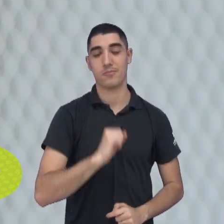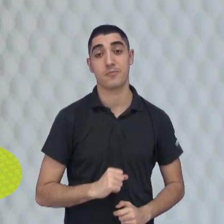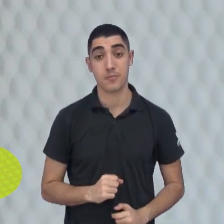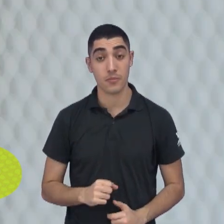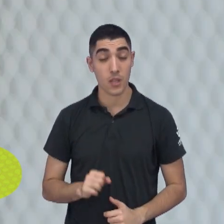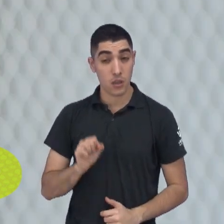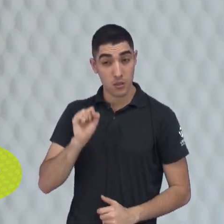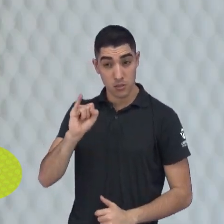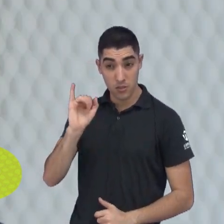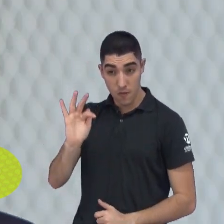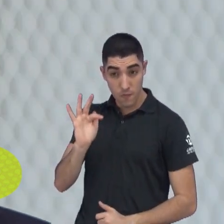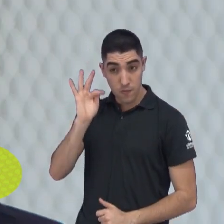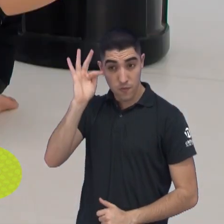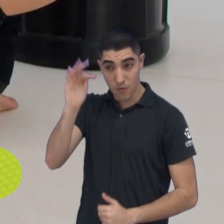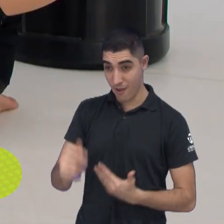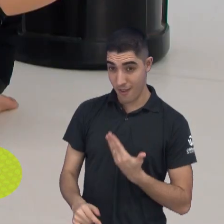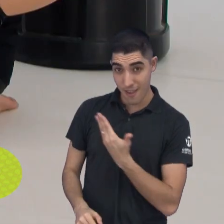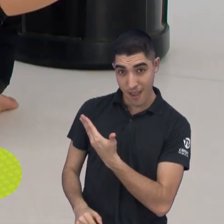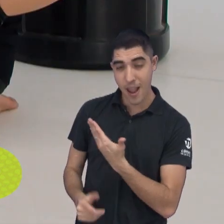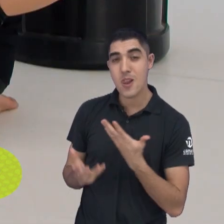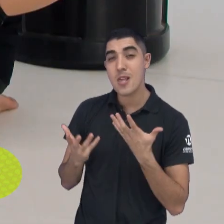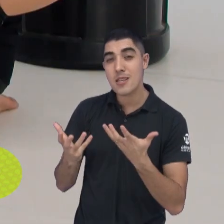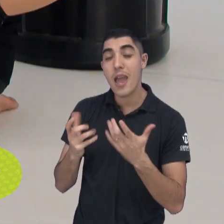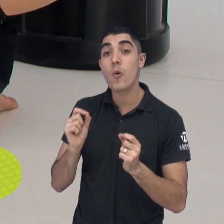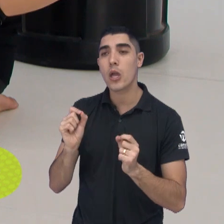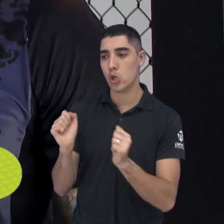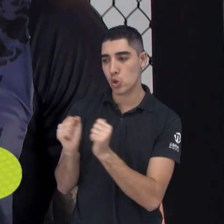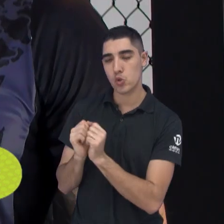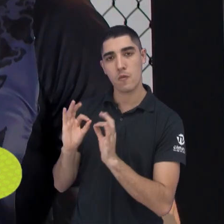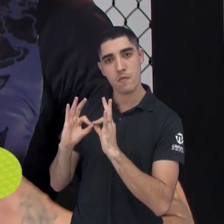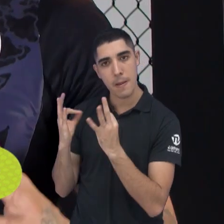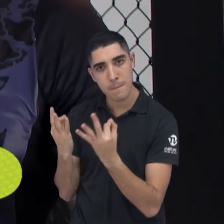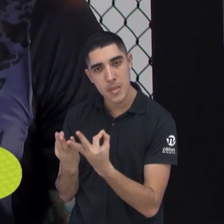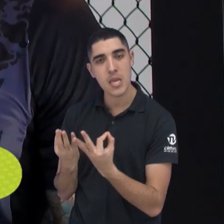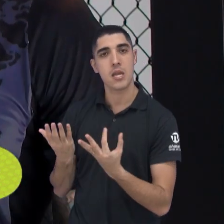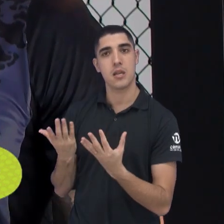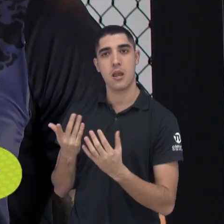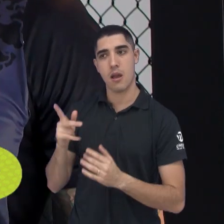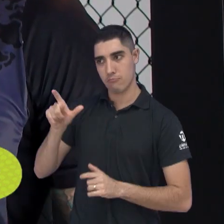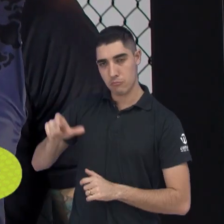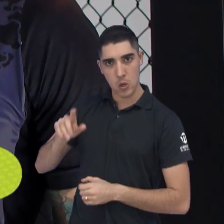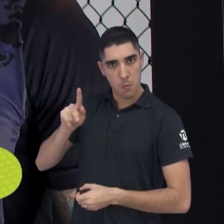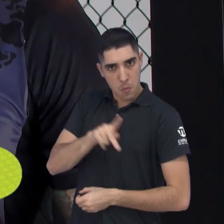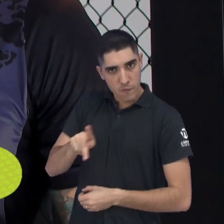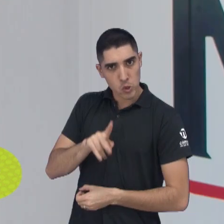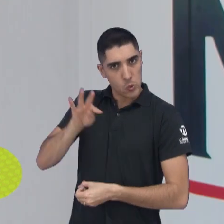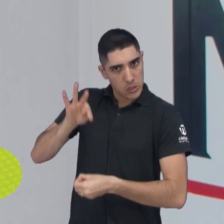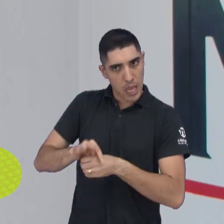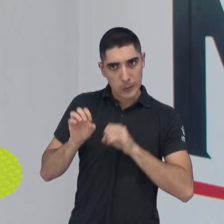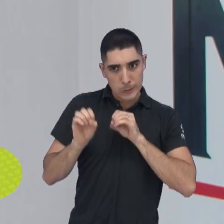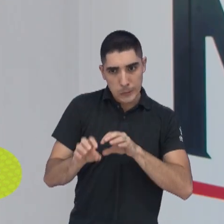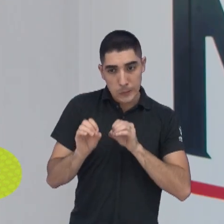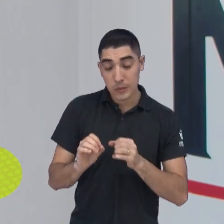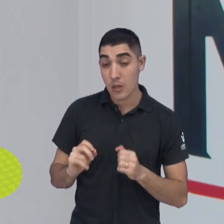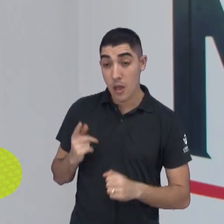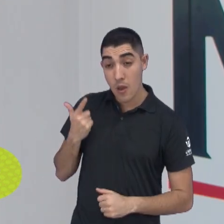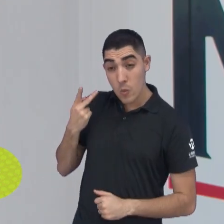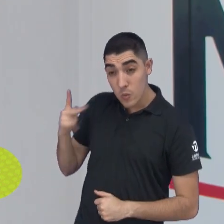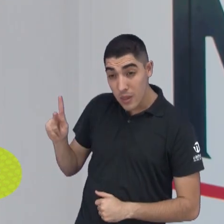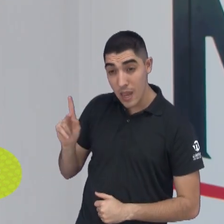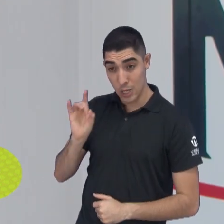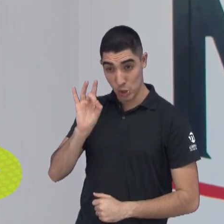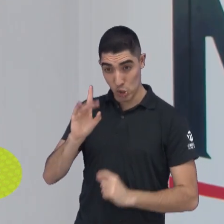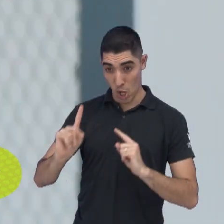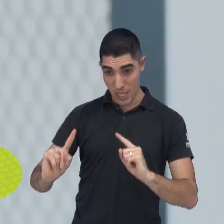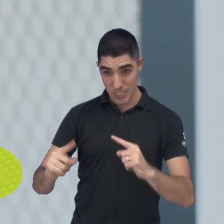se depender do Gabriel, do apoio da família e dos treinadores, o próximo desafio do atleta não será